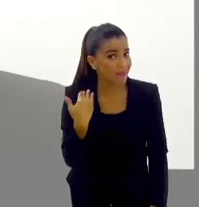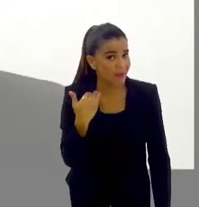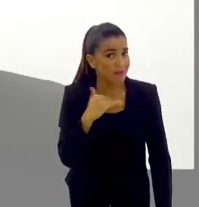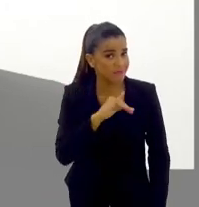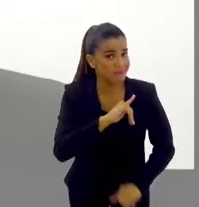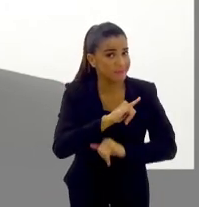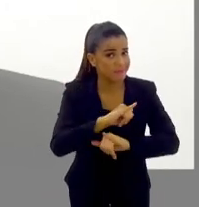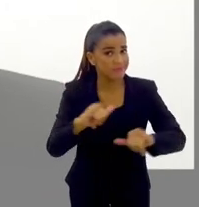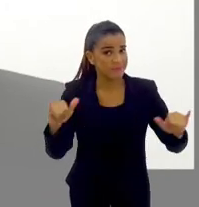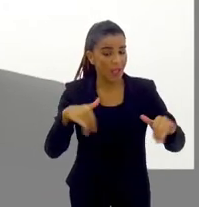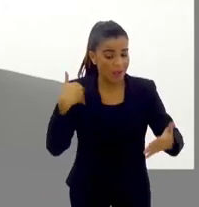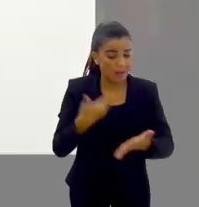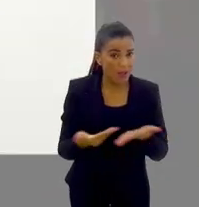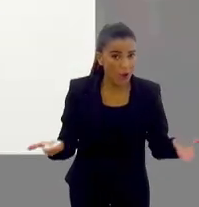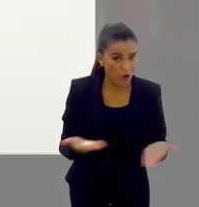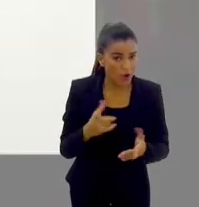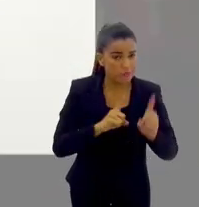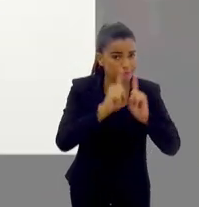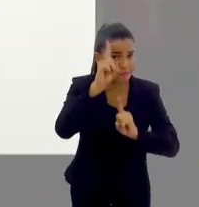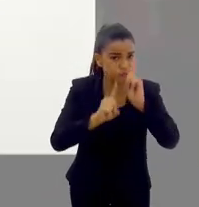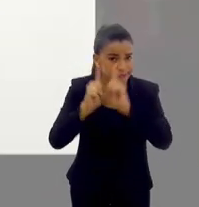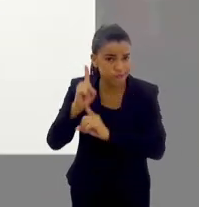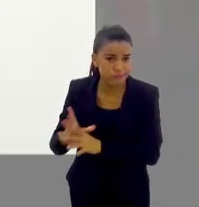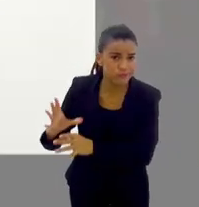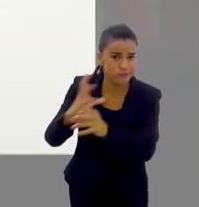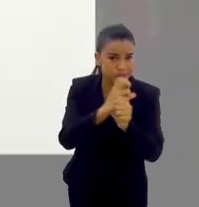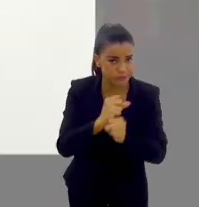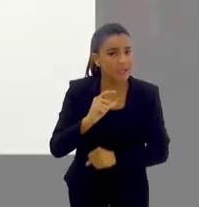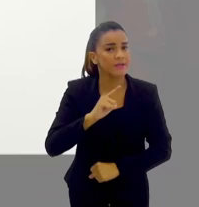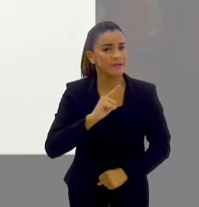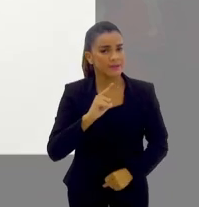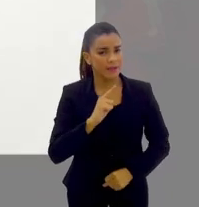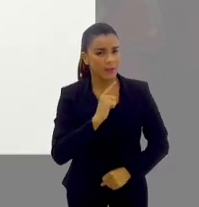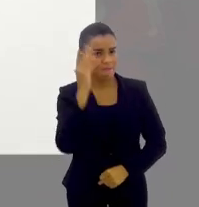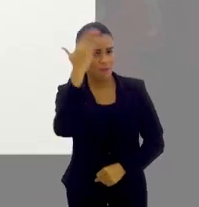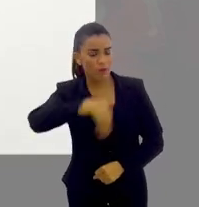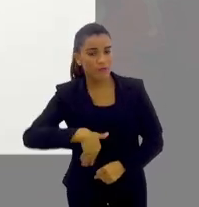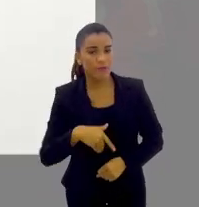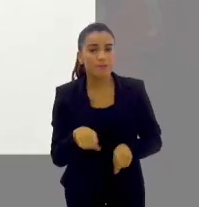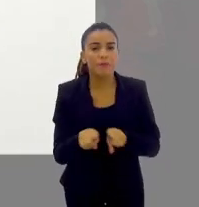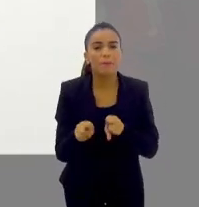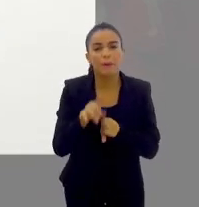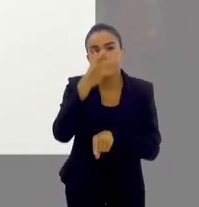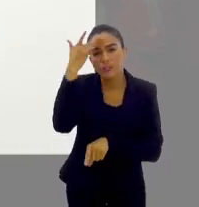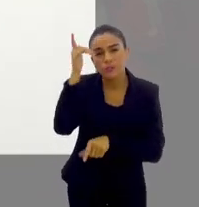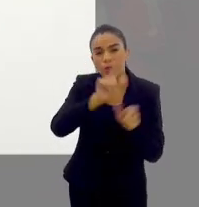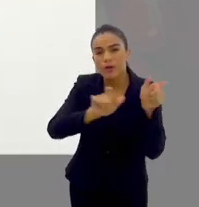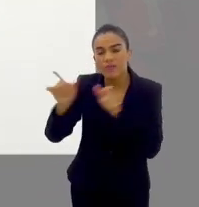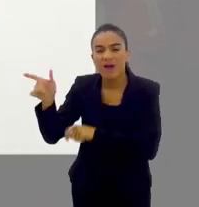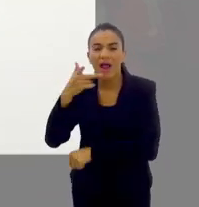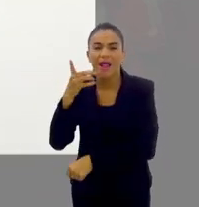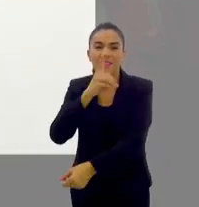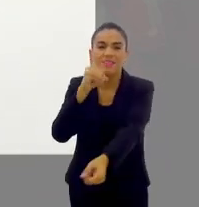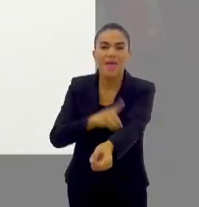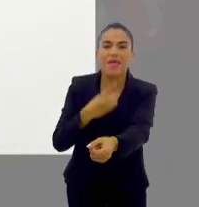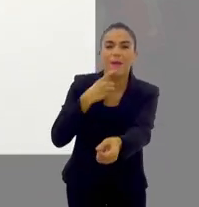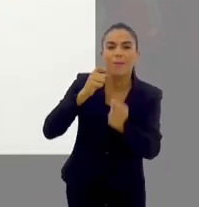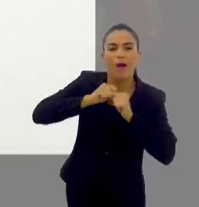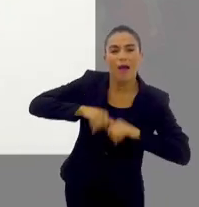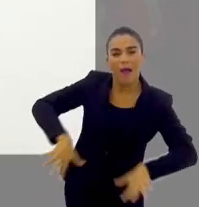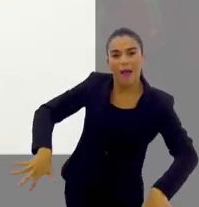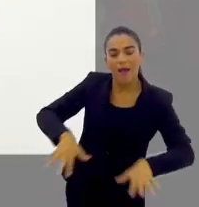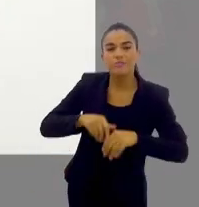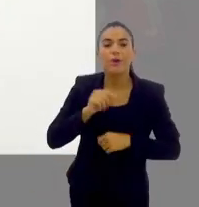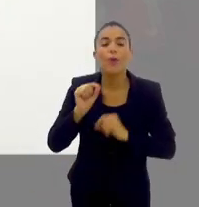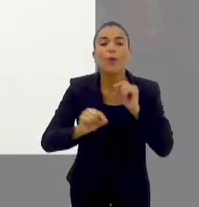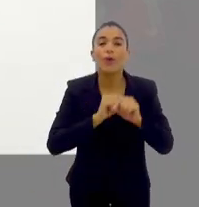né? A gente vê até hoje nas estatísticas tem número. Esses casos que o pessoal chama aí de dengue hemorrágica,